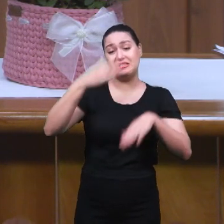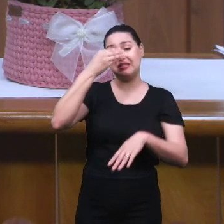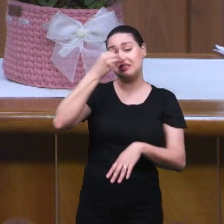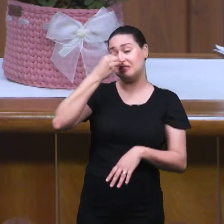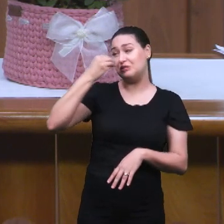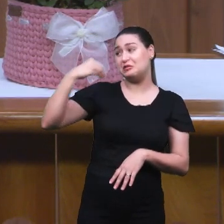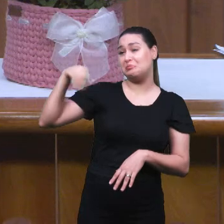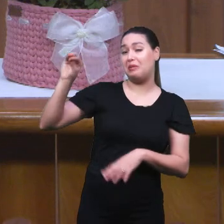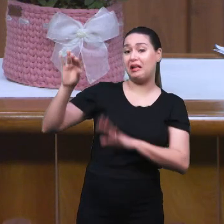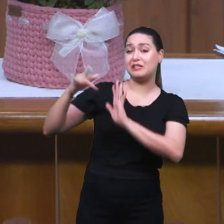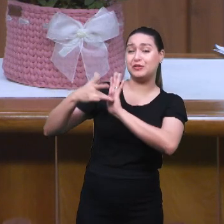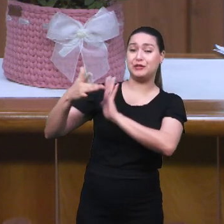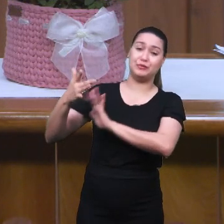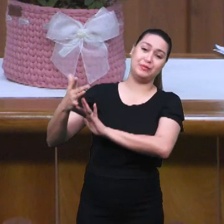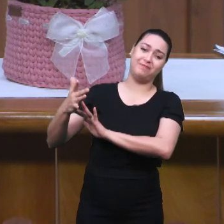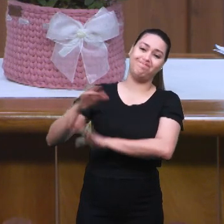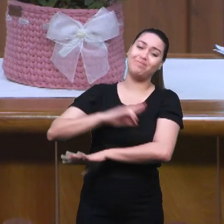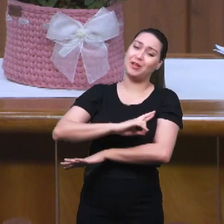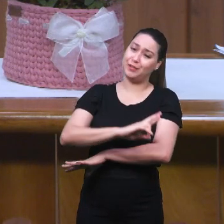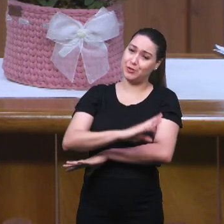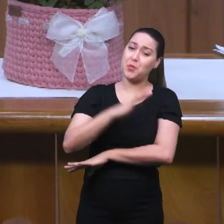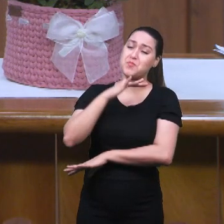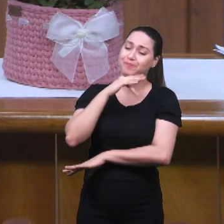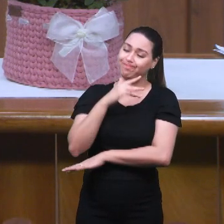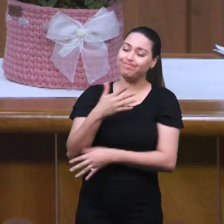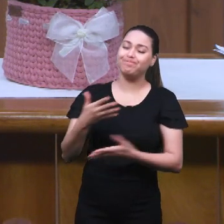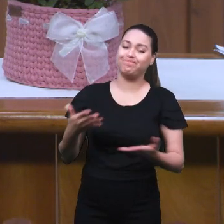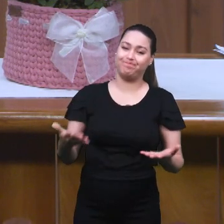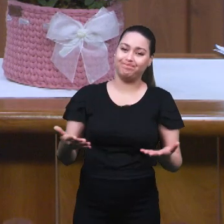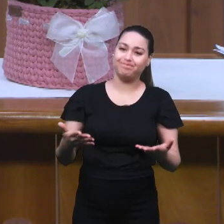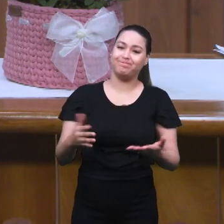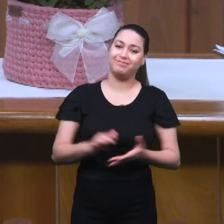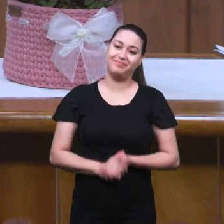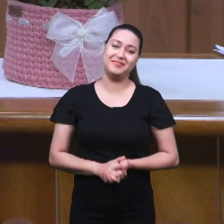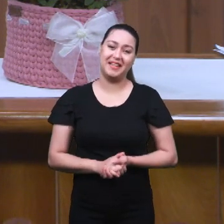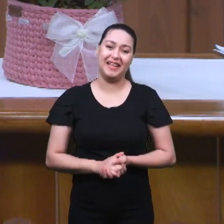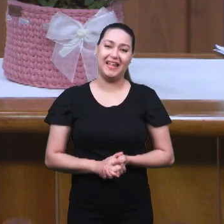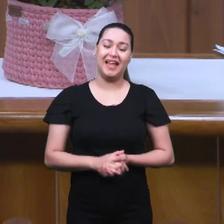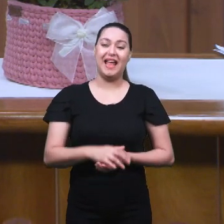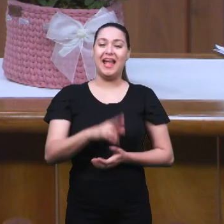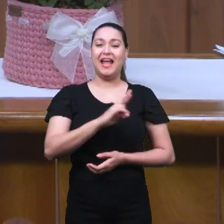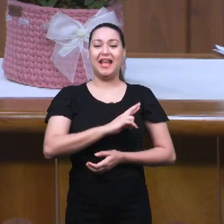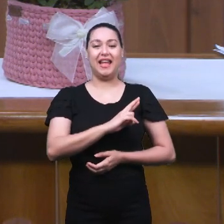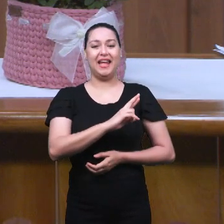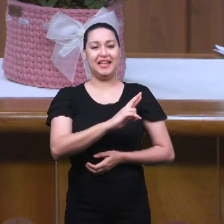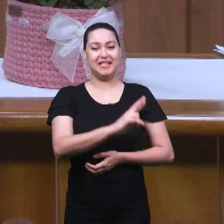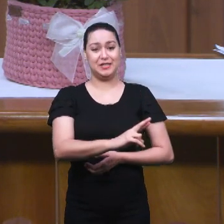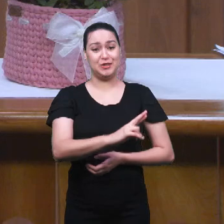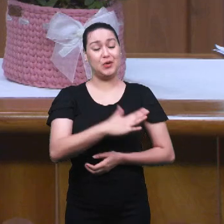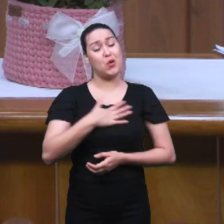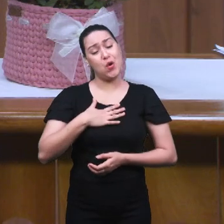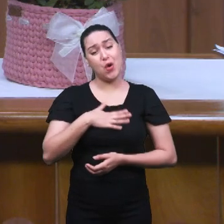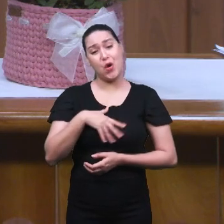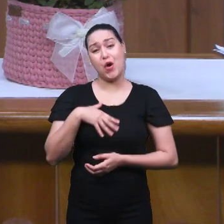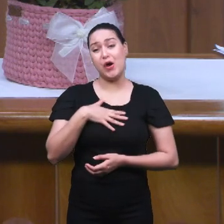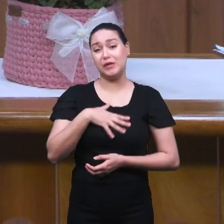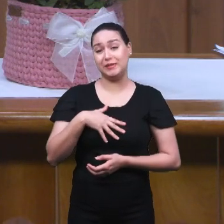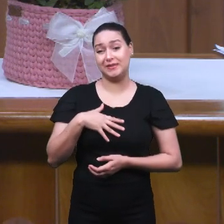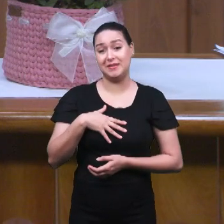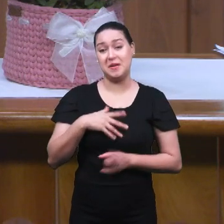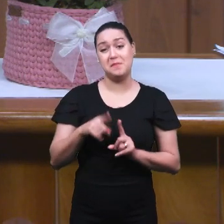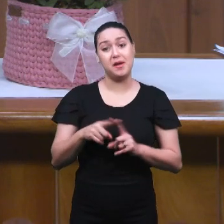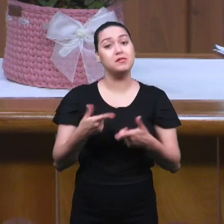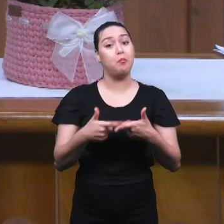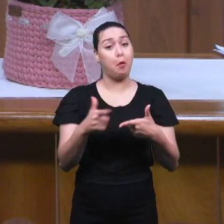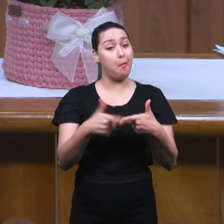não fosse boa, então... Mas a religião é uma coisa boa. Todo mundo gosta. E esse é o problema